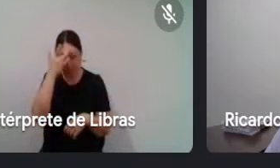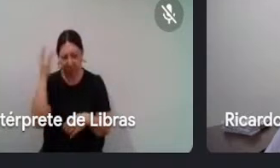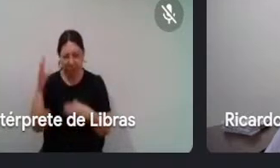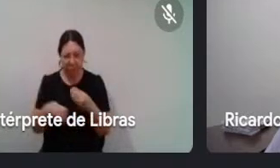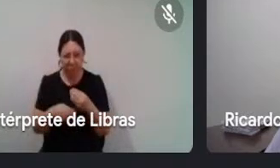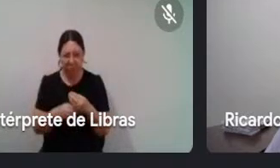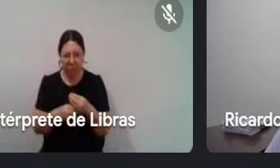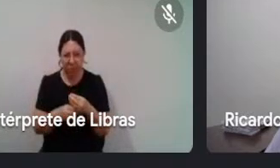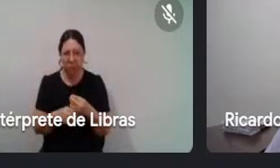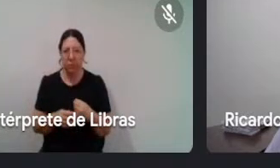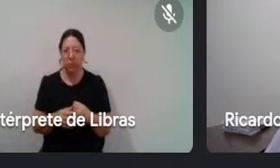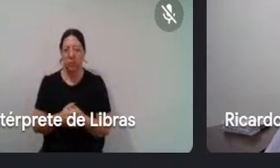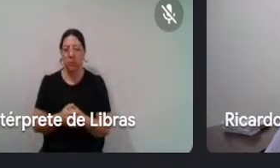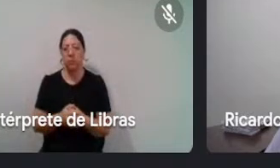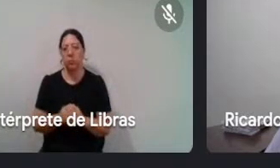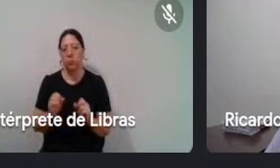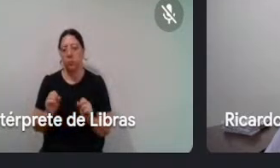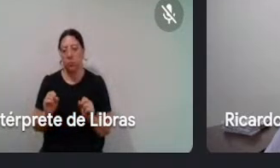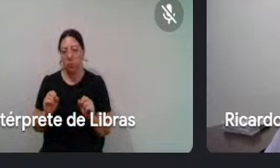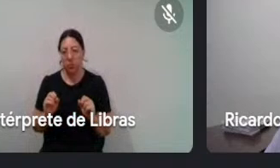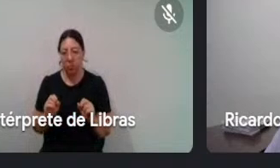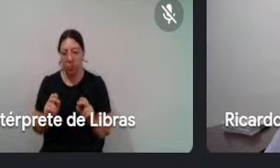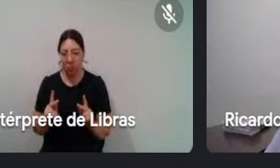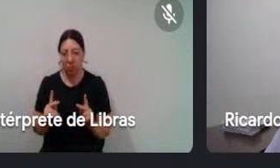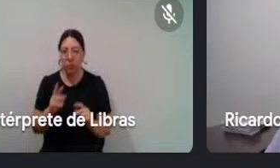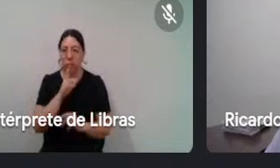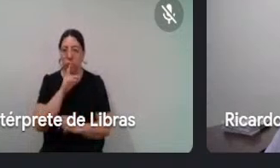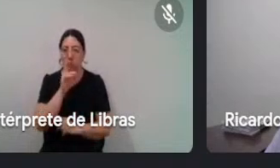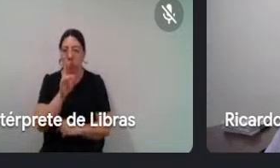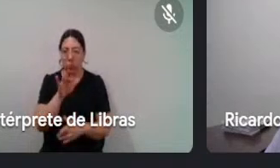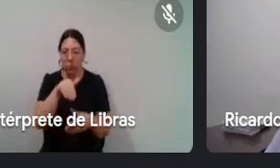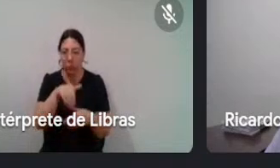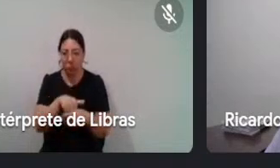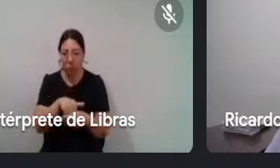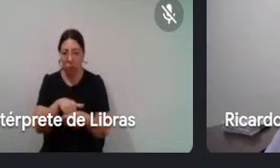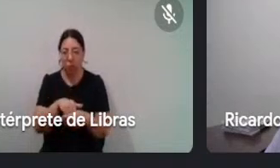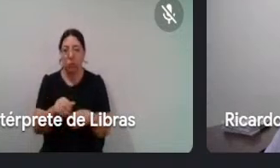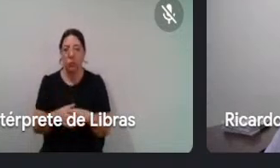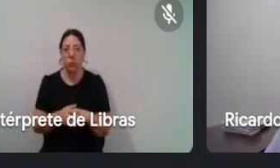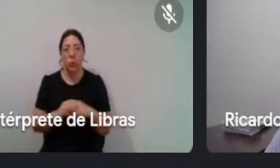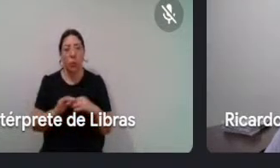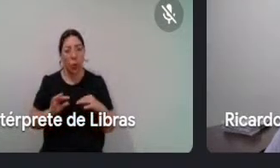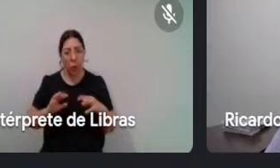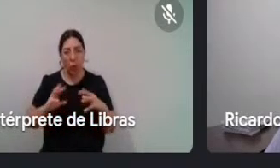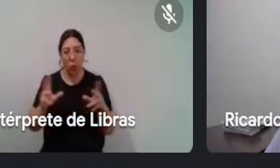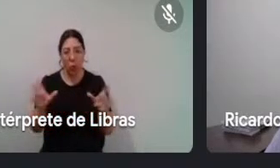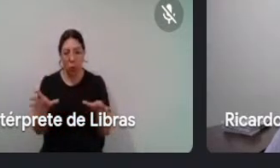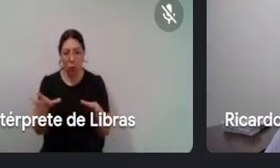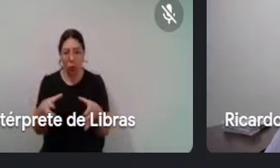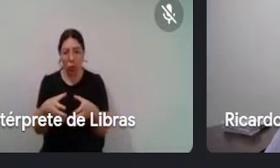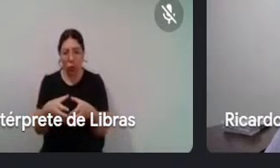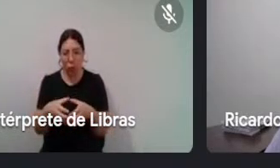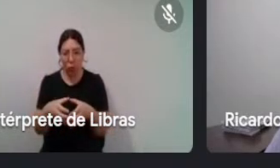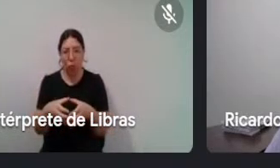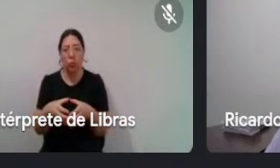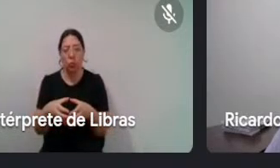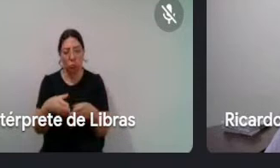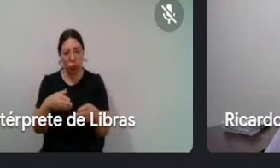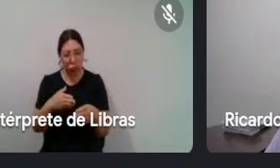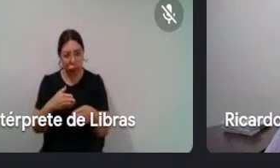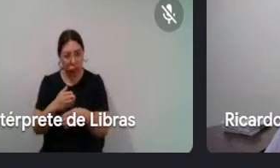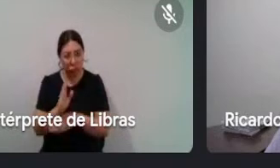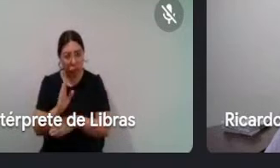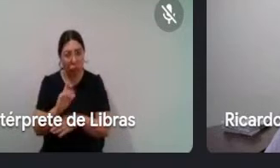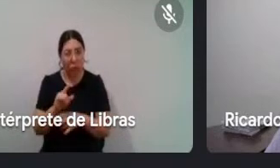Estava vendo. Então, vou proclamar o resultado. A corte vota no sentido de aprovar, com